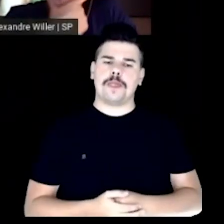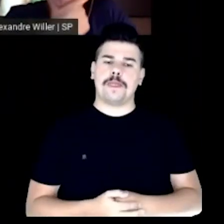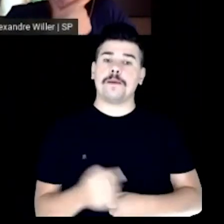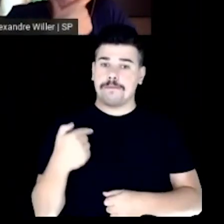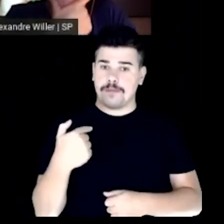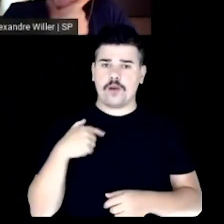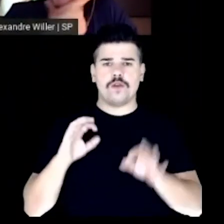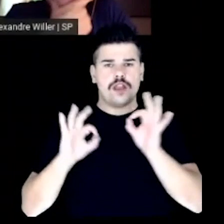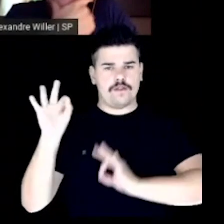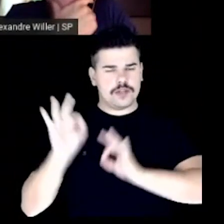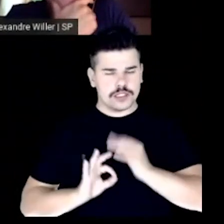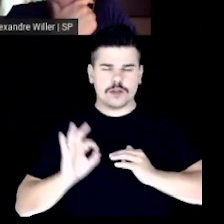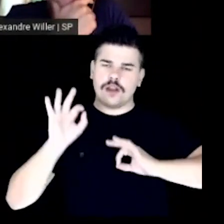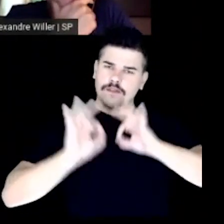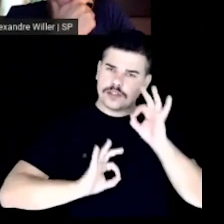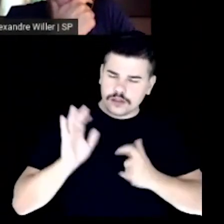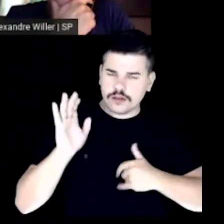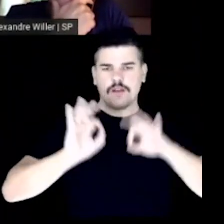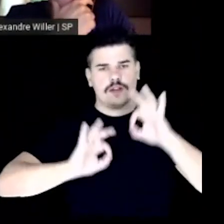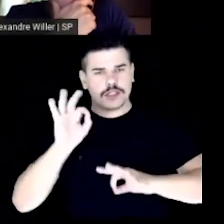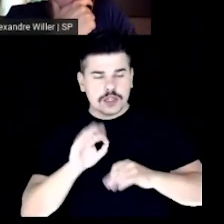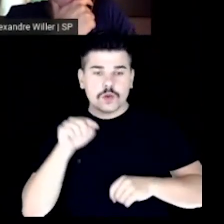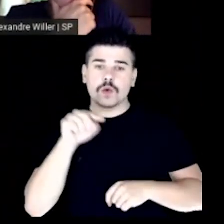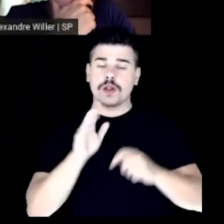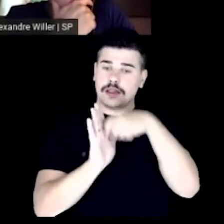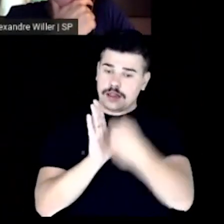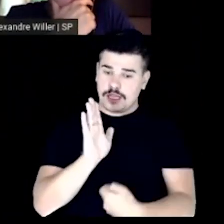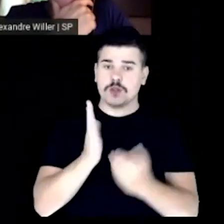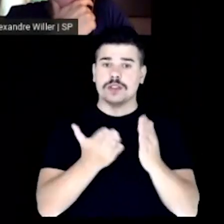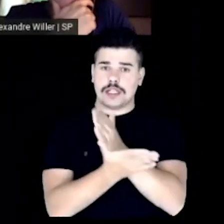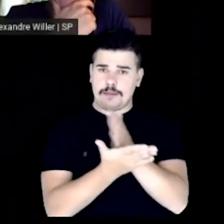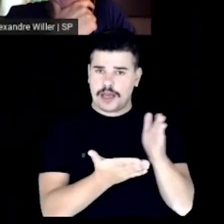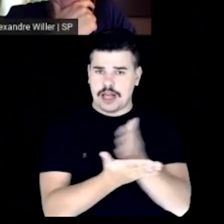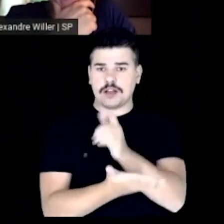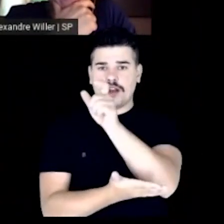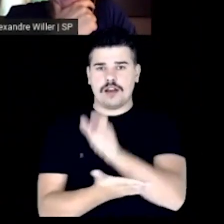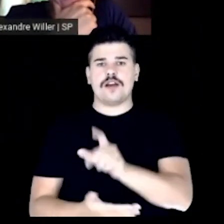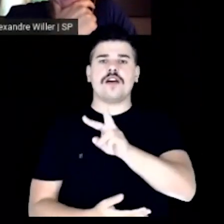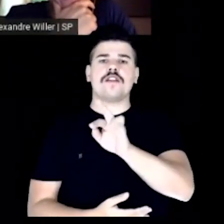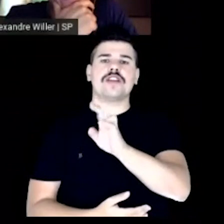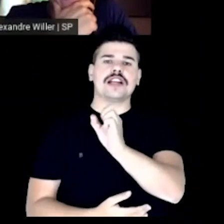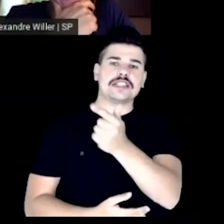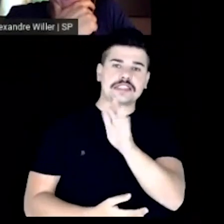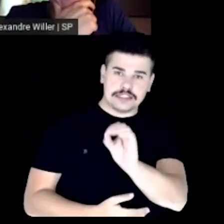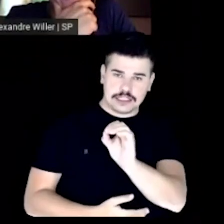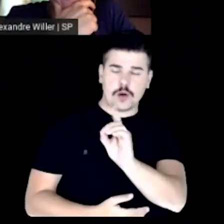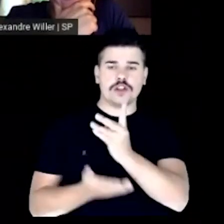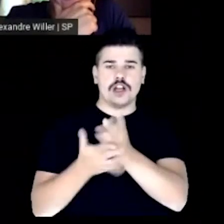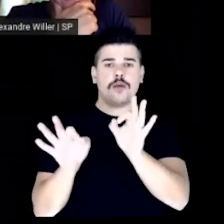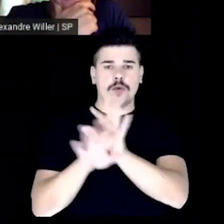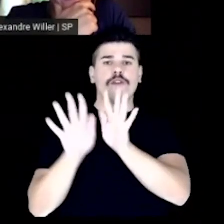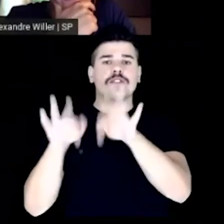Então, eu fui refazendo. Ele é dividido, a versão, né, que